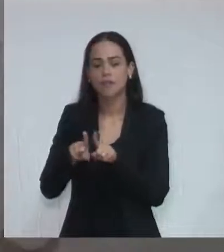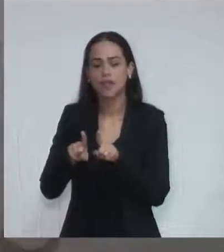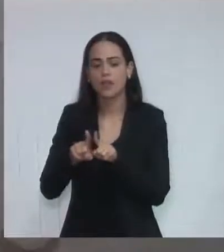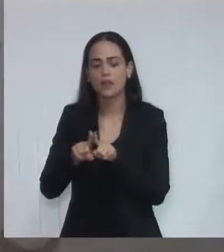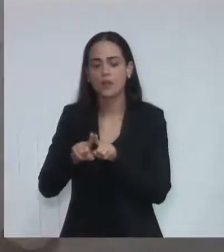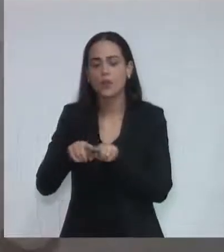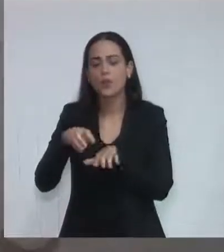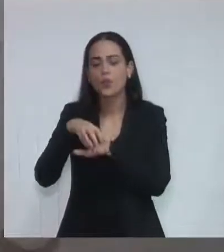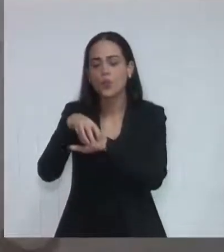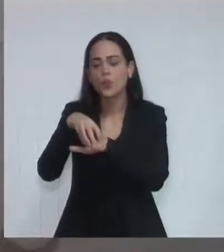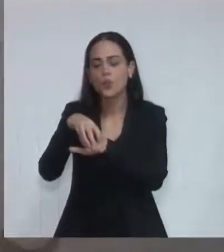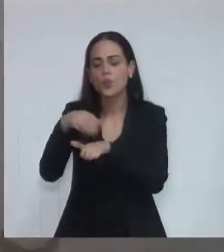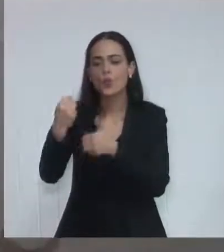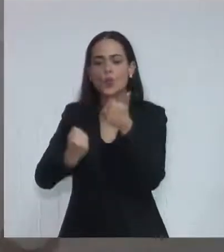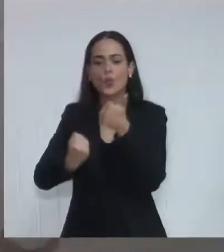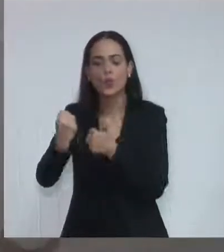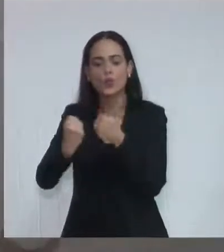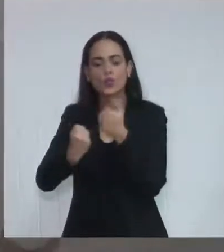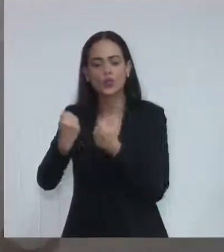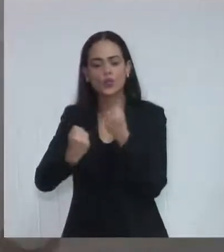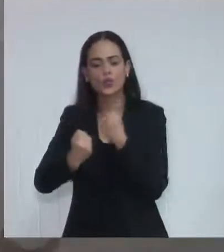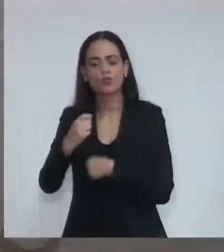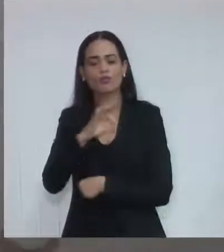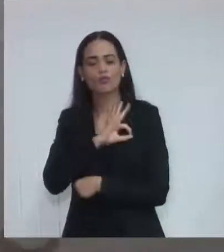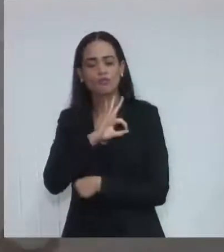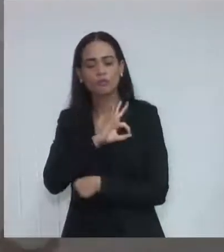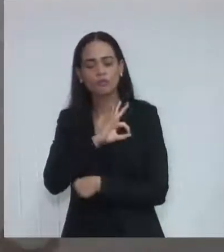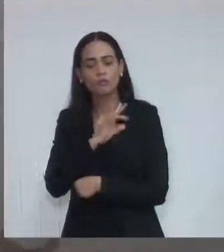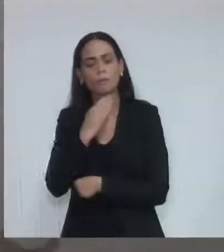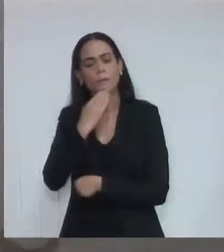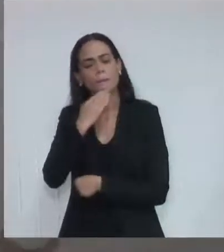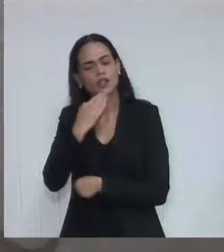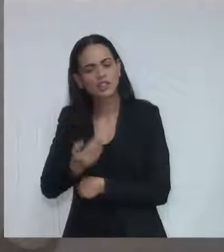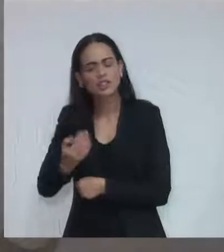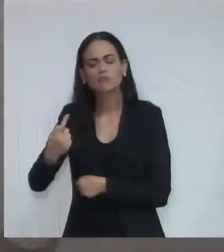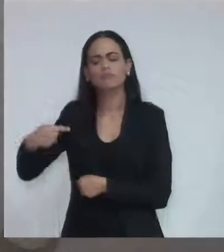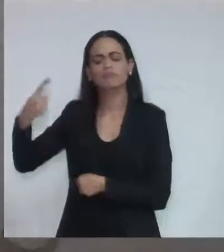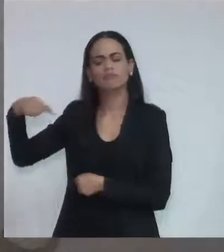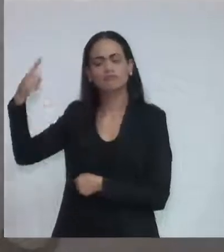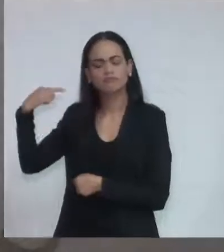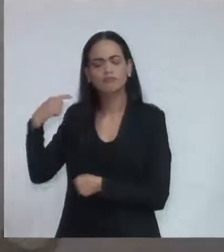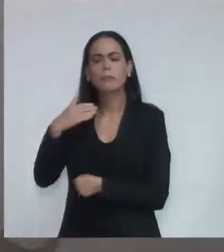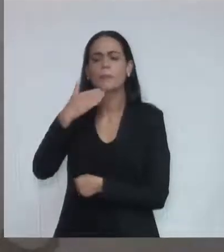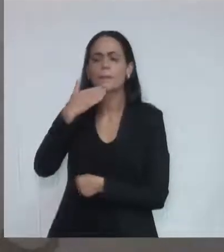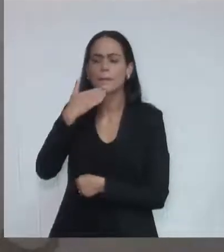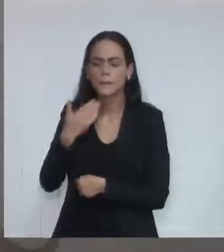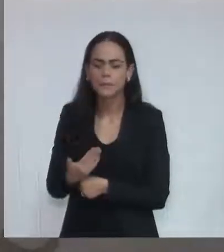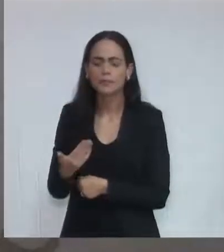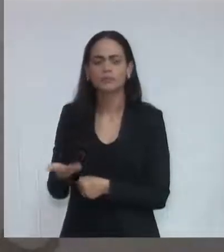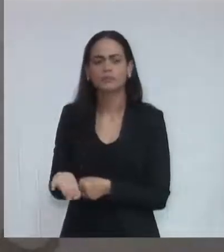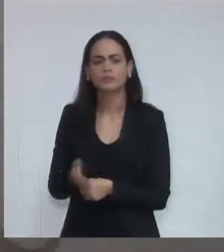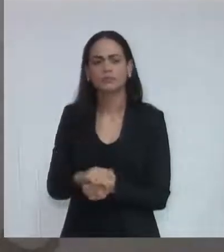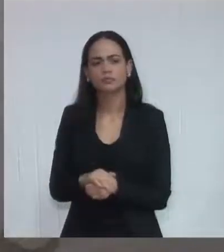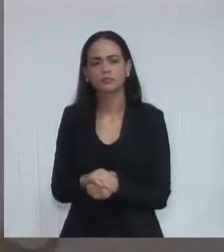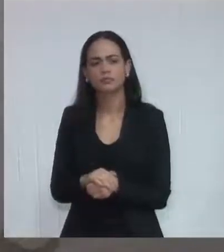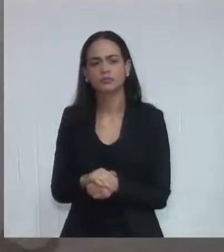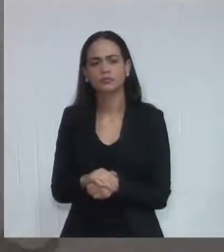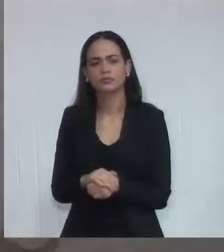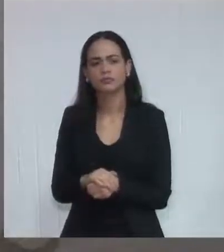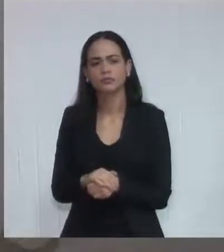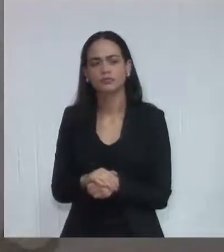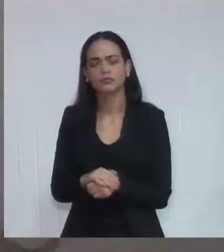viaturas. Também teve alguns vereadores falando em sessões passadas sobre a viatura que